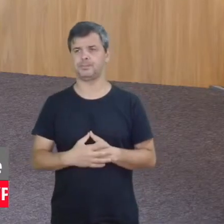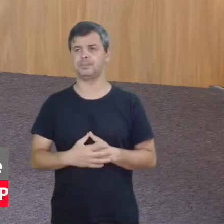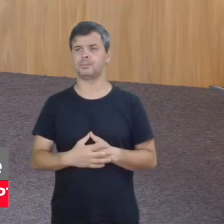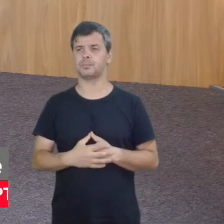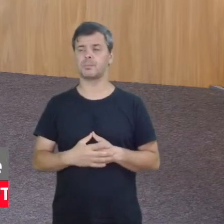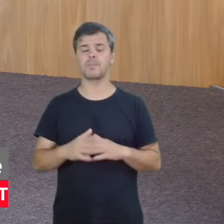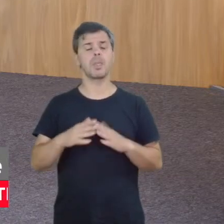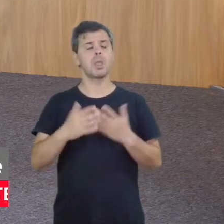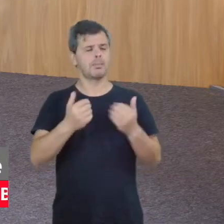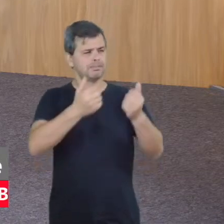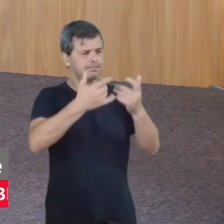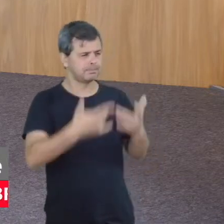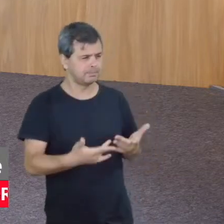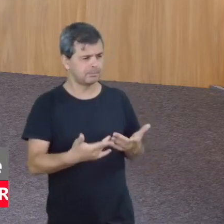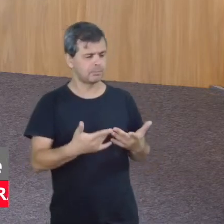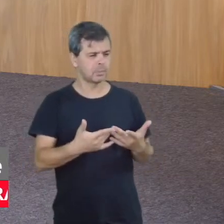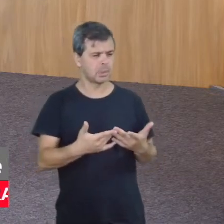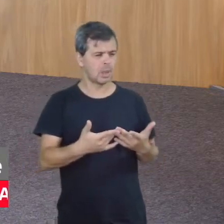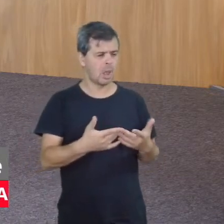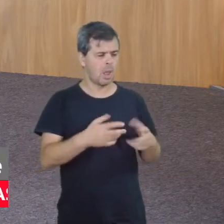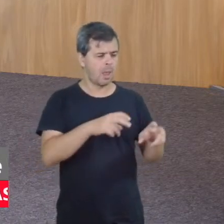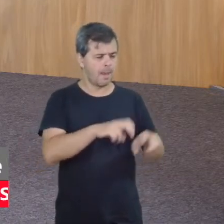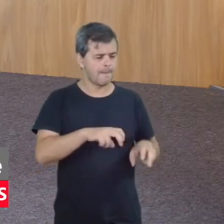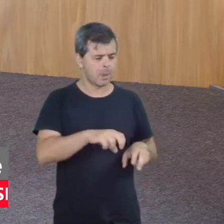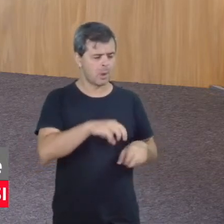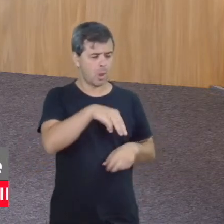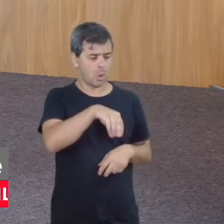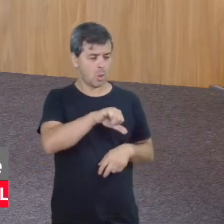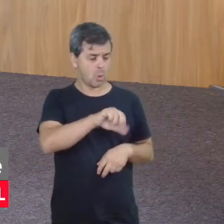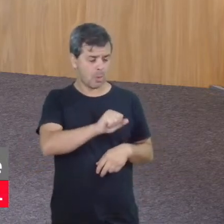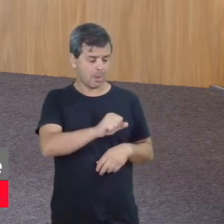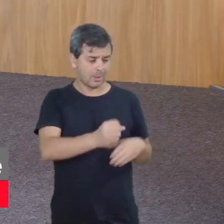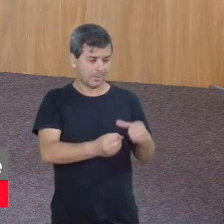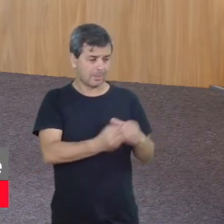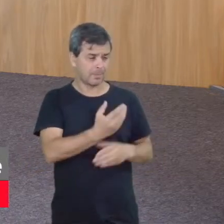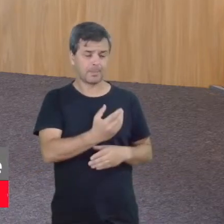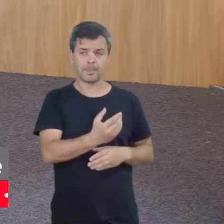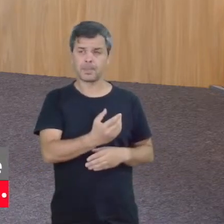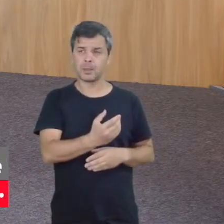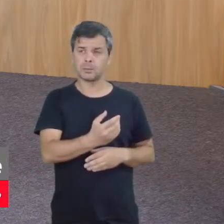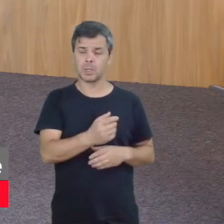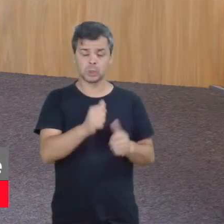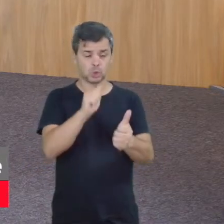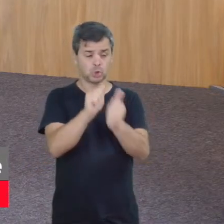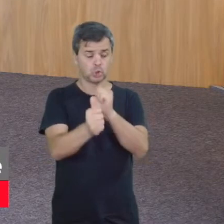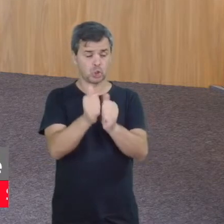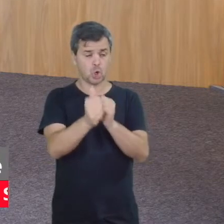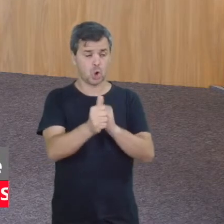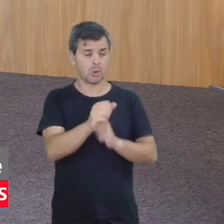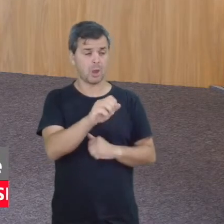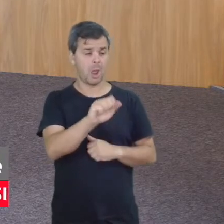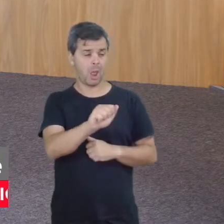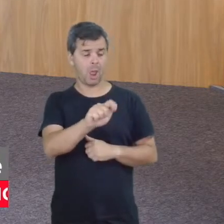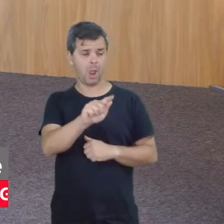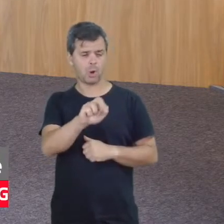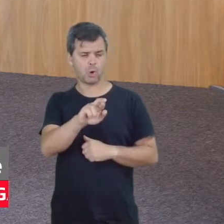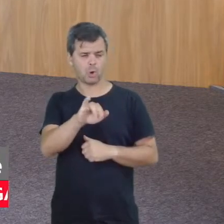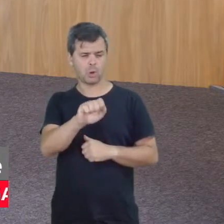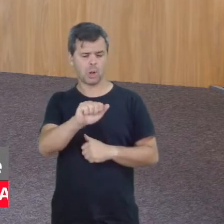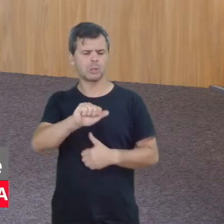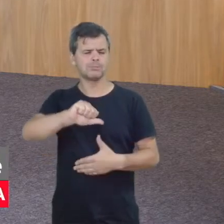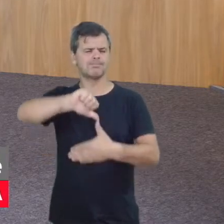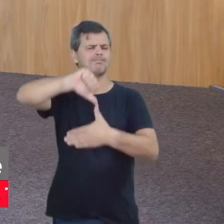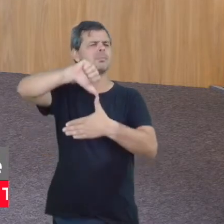E falando também em produção agroecológica, né, o MST ele é o maior produtor de arroz agroecológico da América Latina, né?